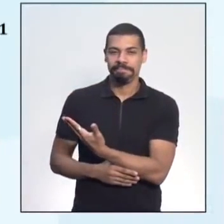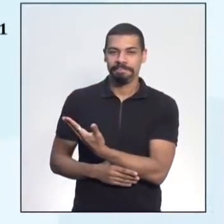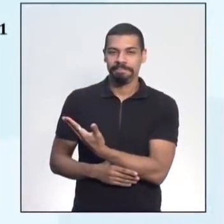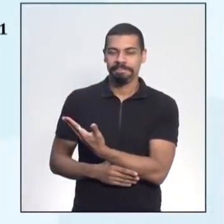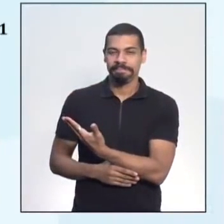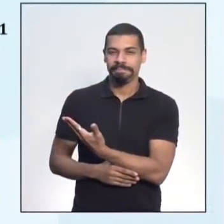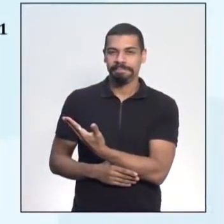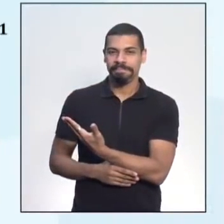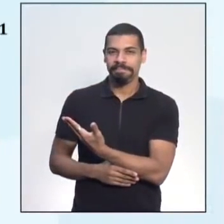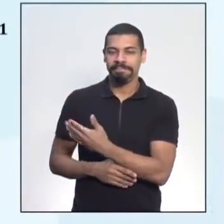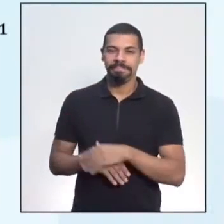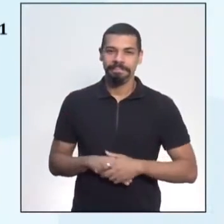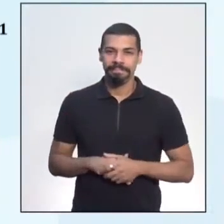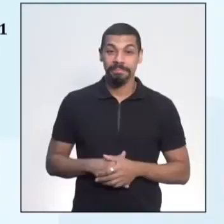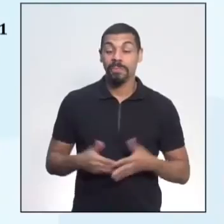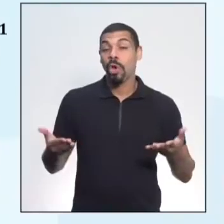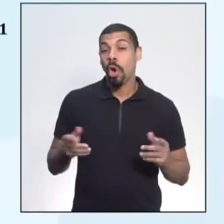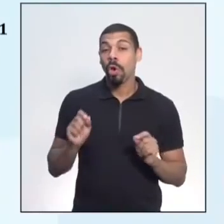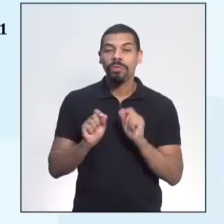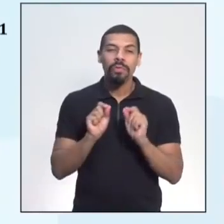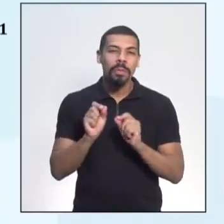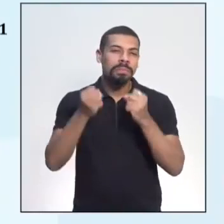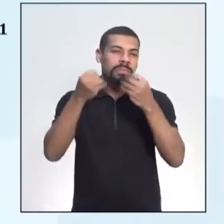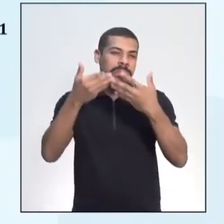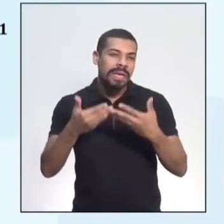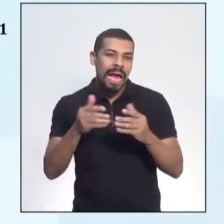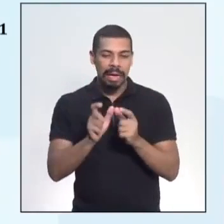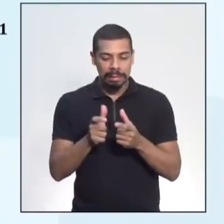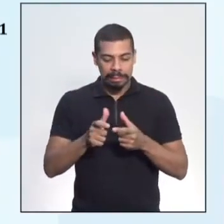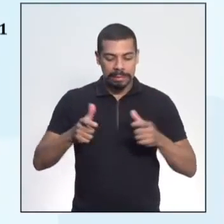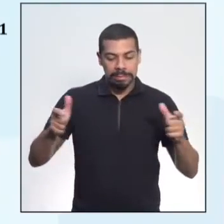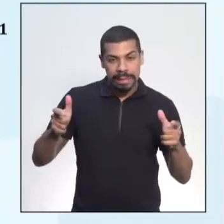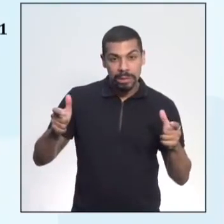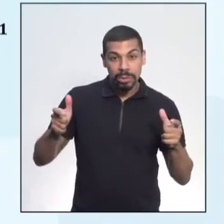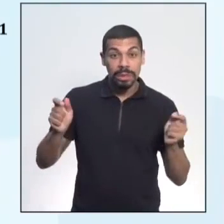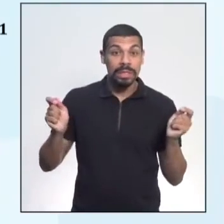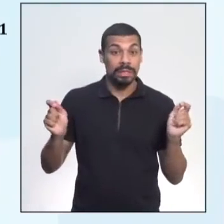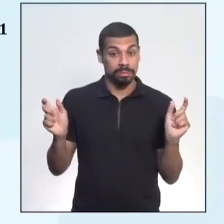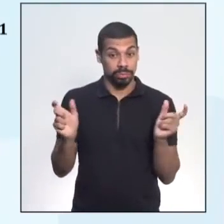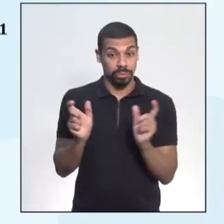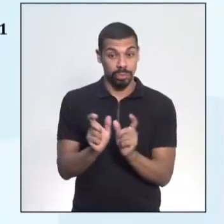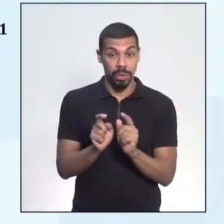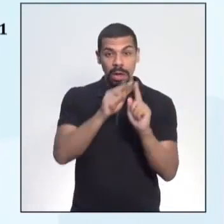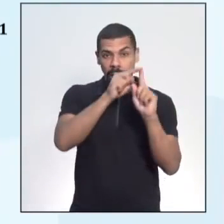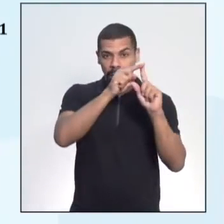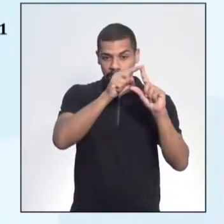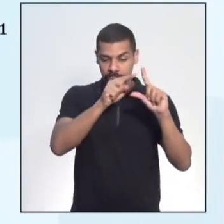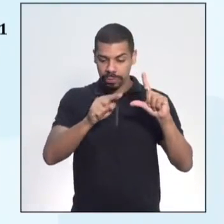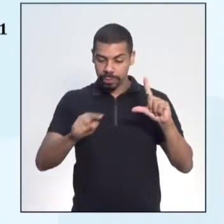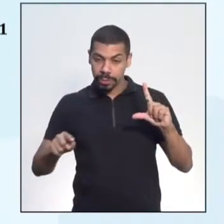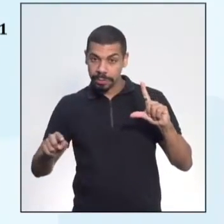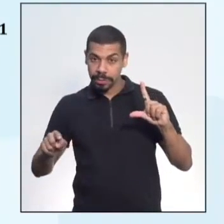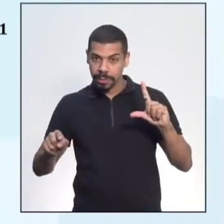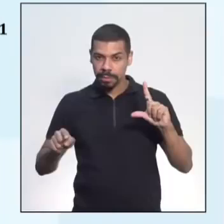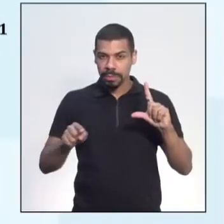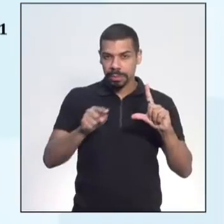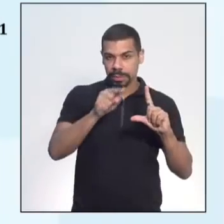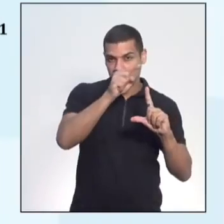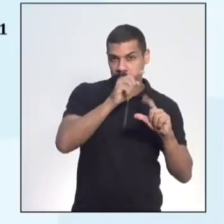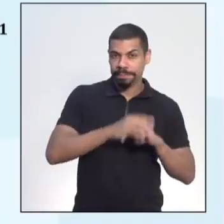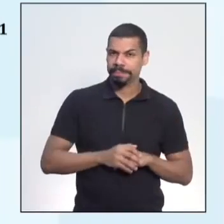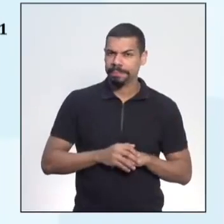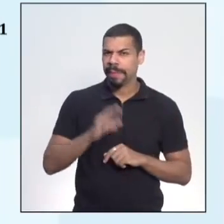gente vai começar falando sobre crescimento e decrescimento. Então, não sei se vocês lembram, mas a nossa função do primeiro grau é do